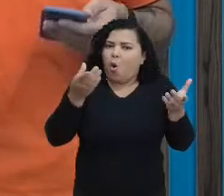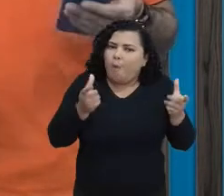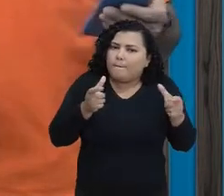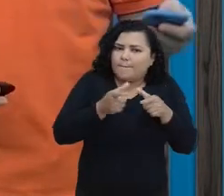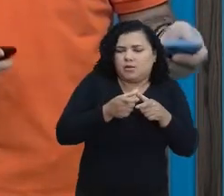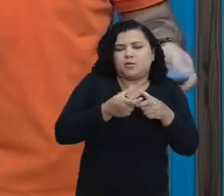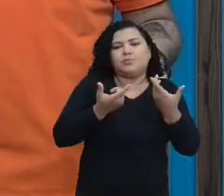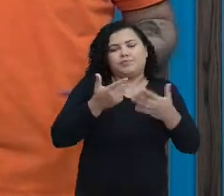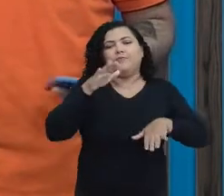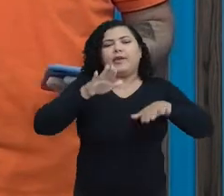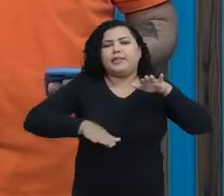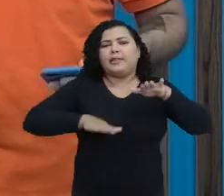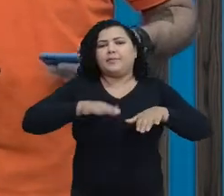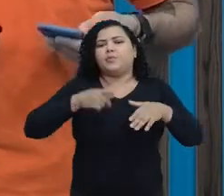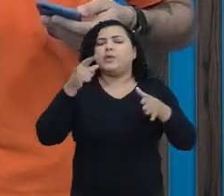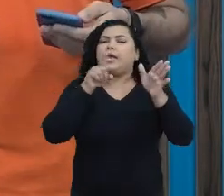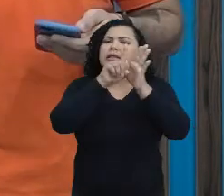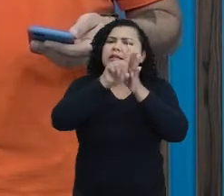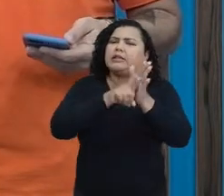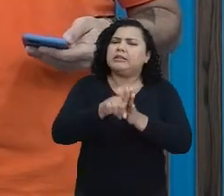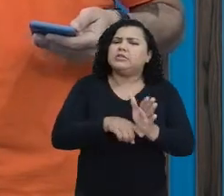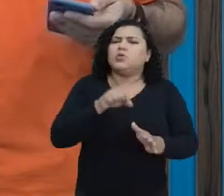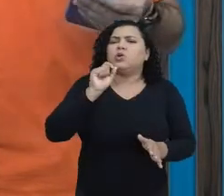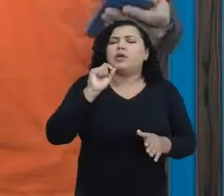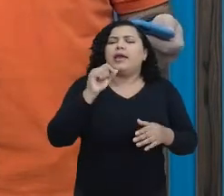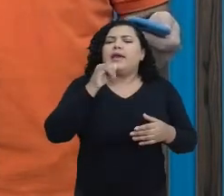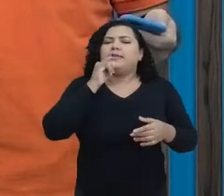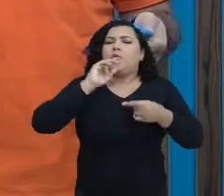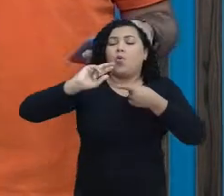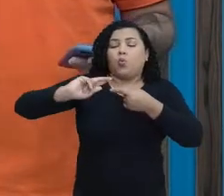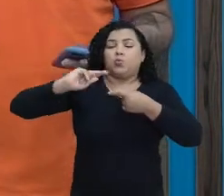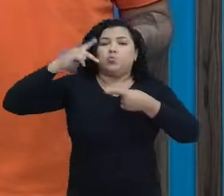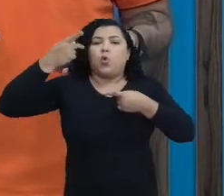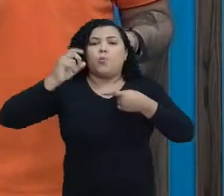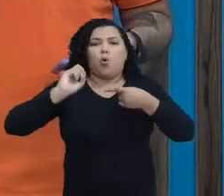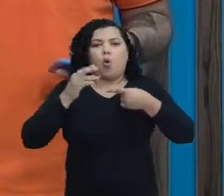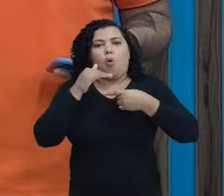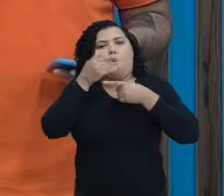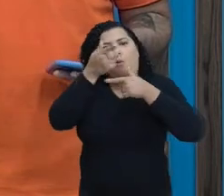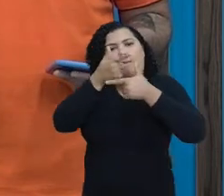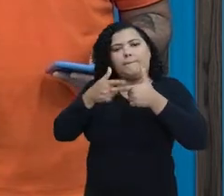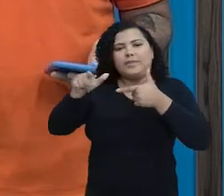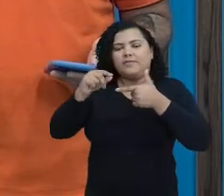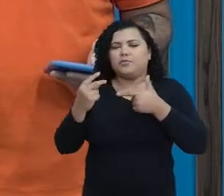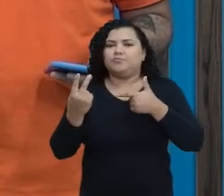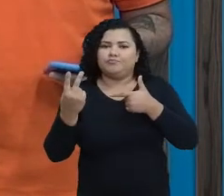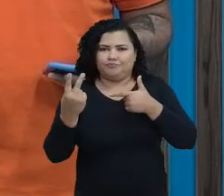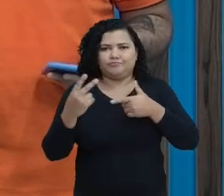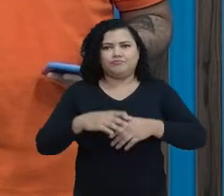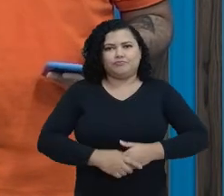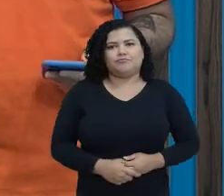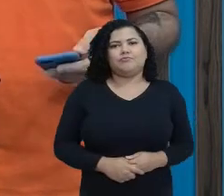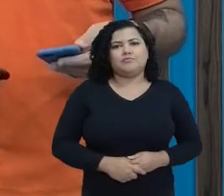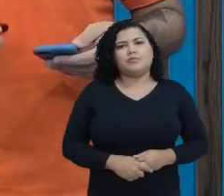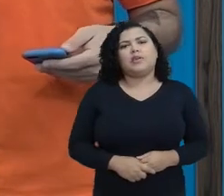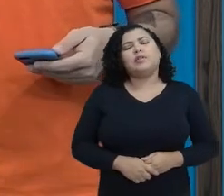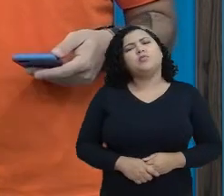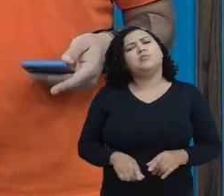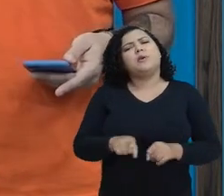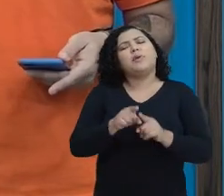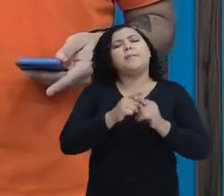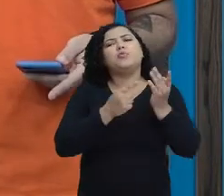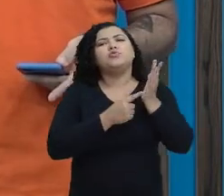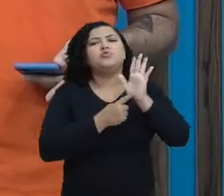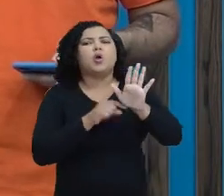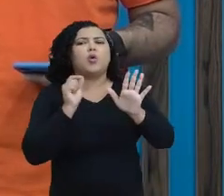né? Então a gente analisou muito em cima de dobro e metade, mas a gente também trouxe uma situação já no finalzinho da aula, onde não